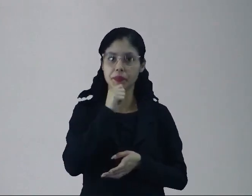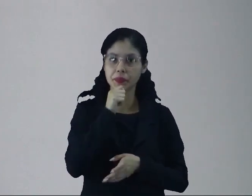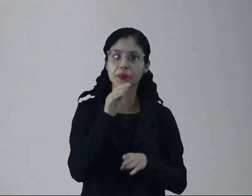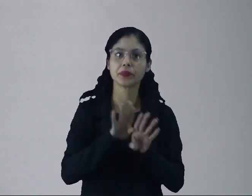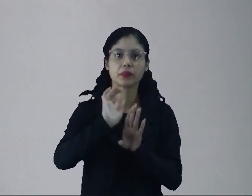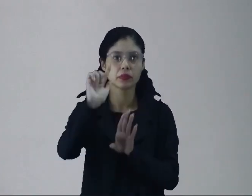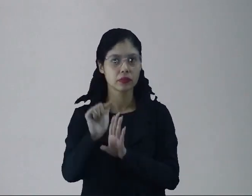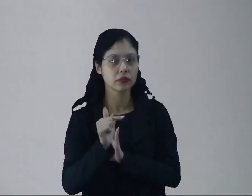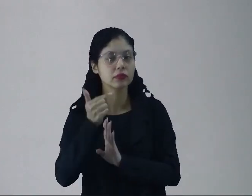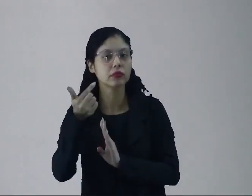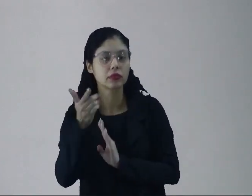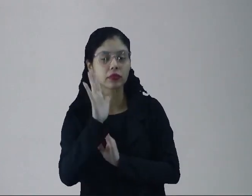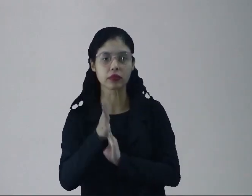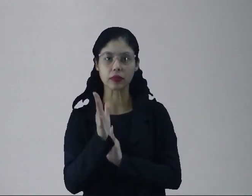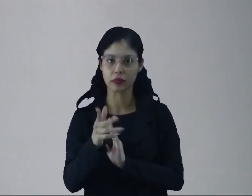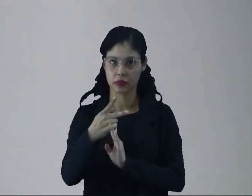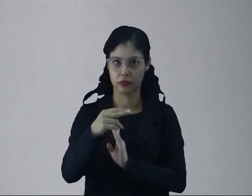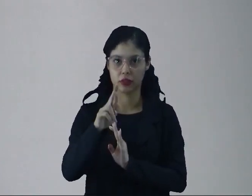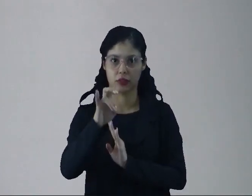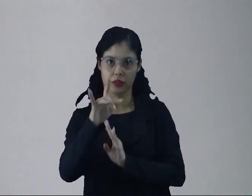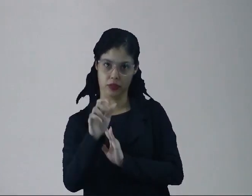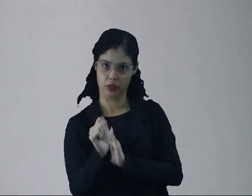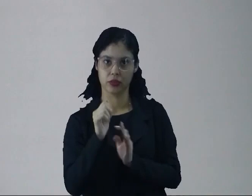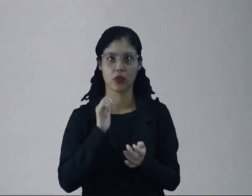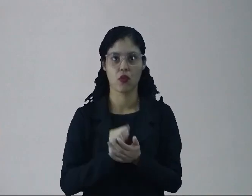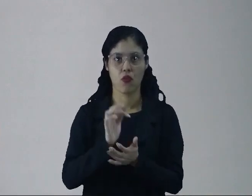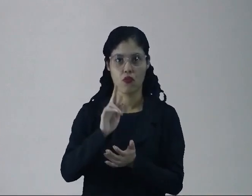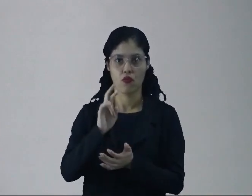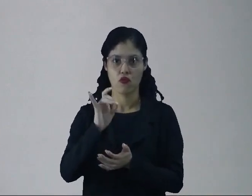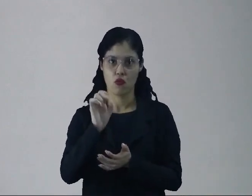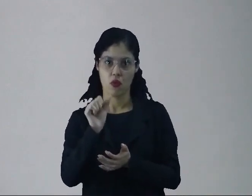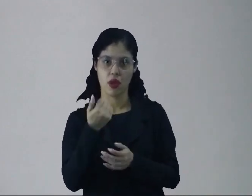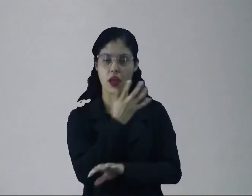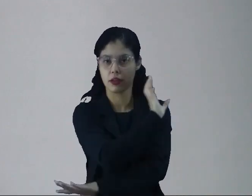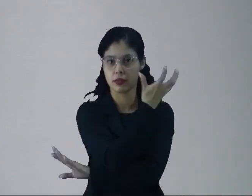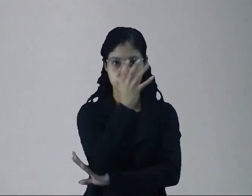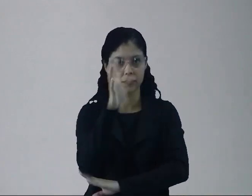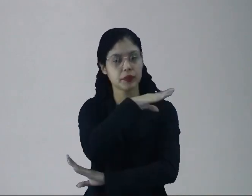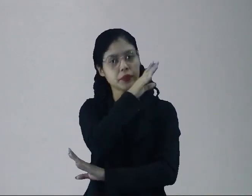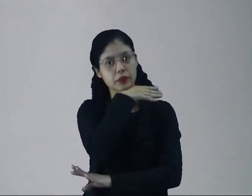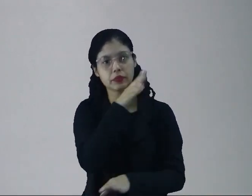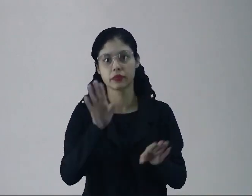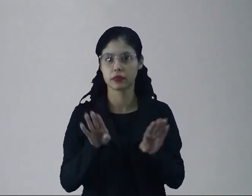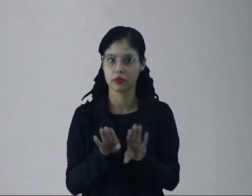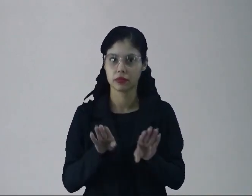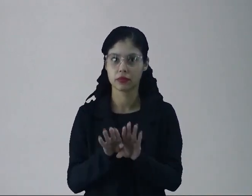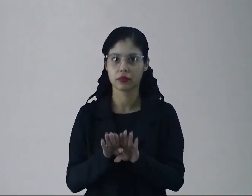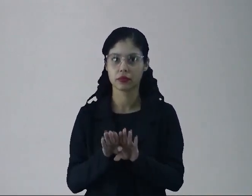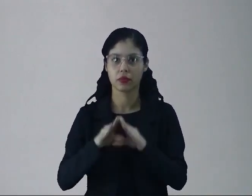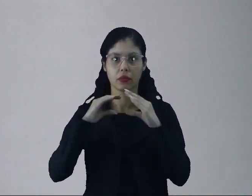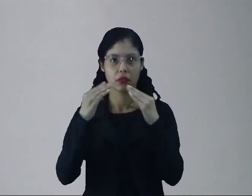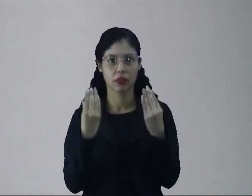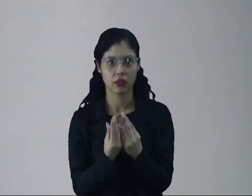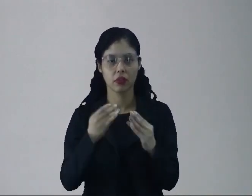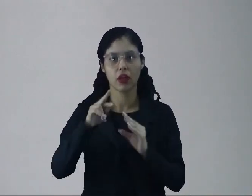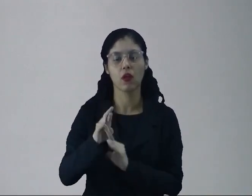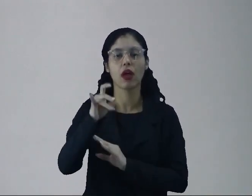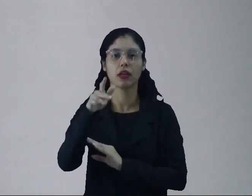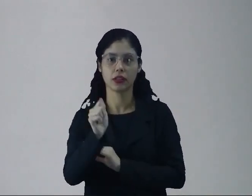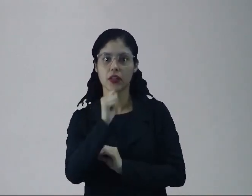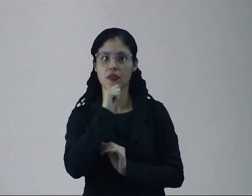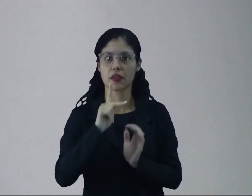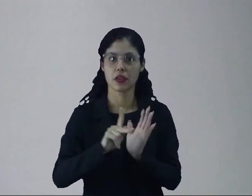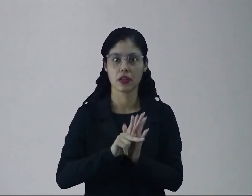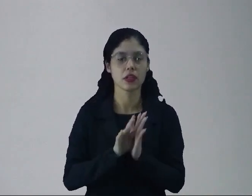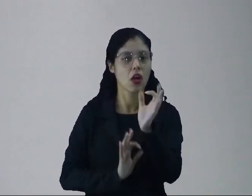e depois a gente vai ter já os protistas, os fungos, as plantas e os animais, seres eucarióticos, ou seja, que vão